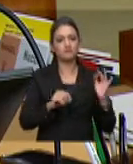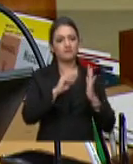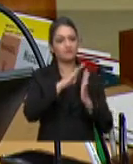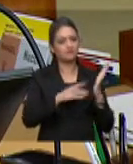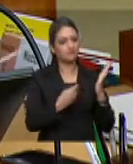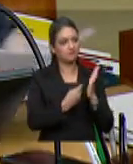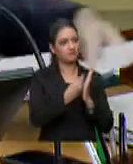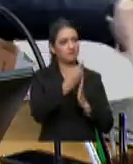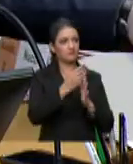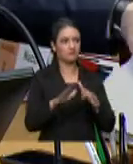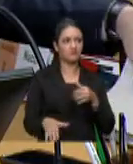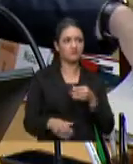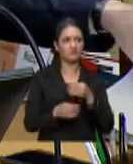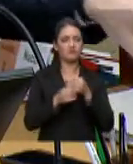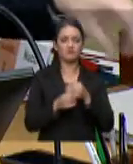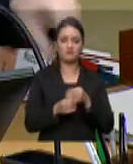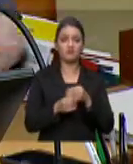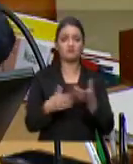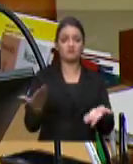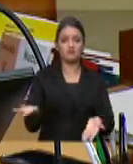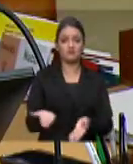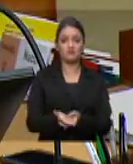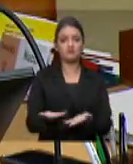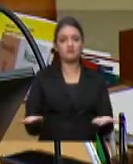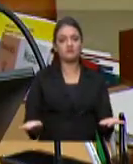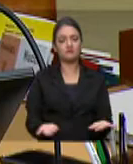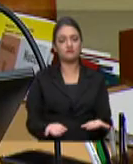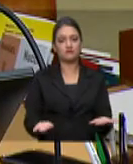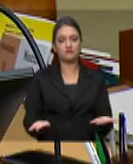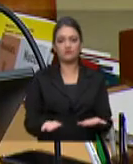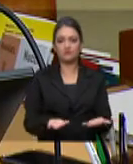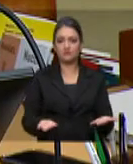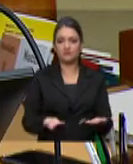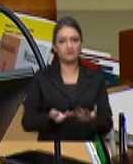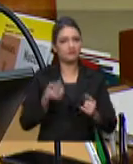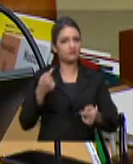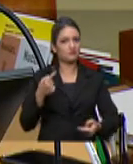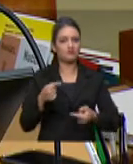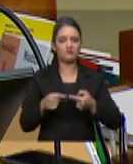caso concreto, ele não se mostra viável,